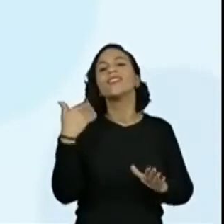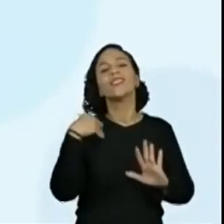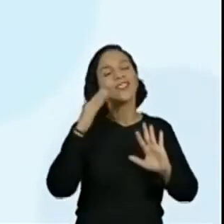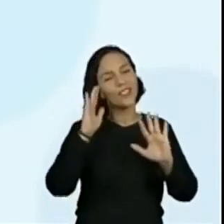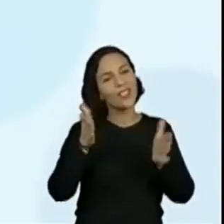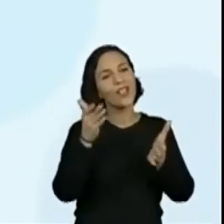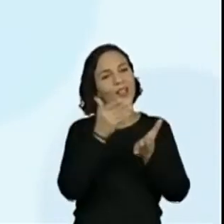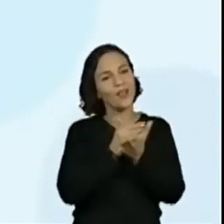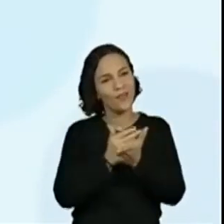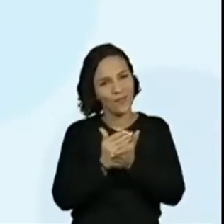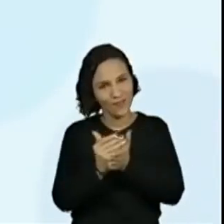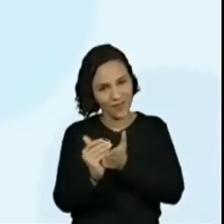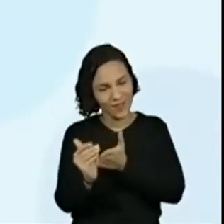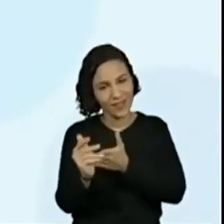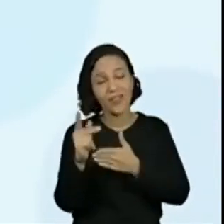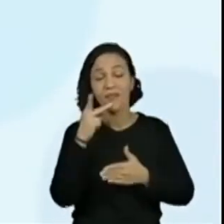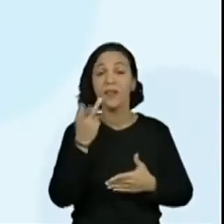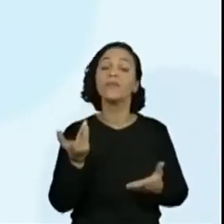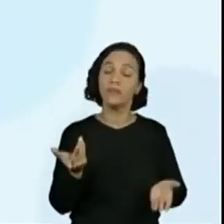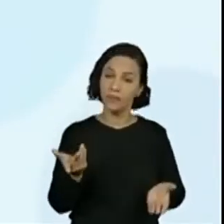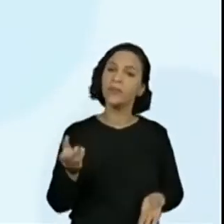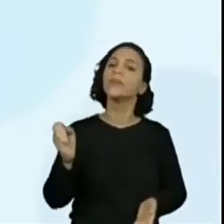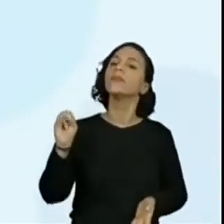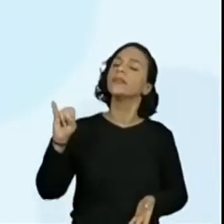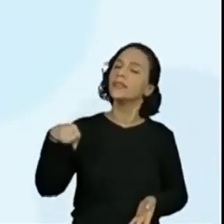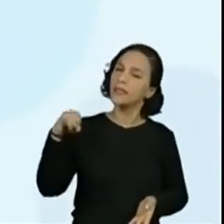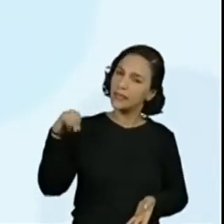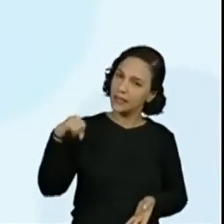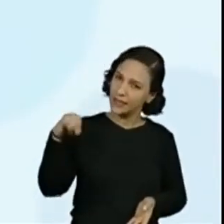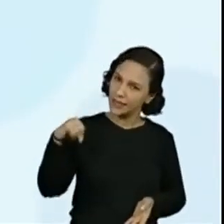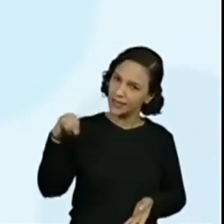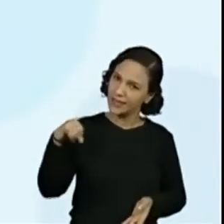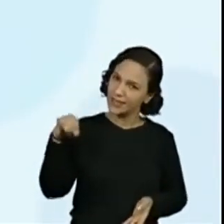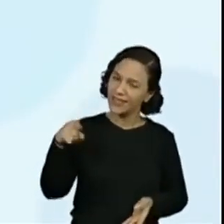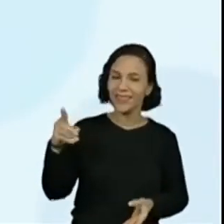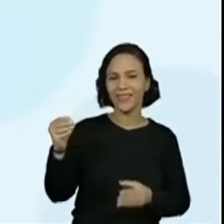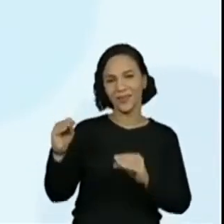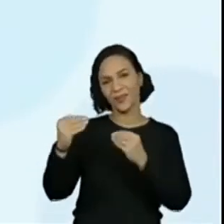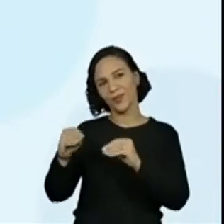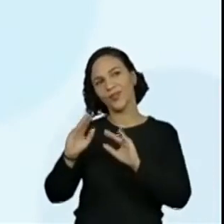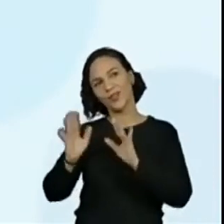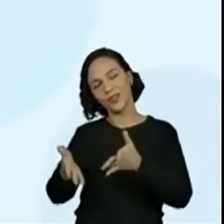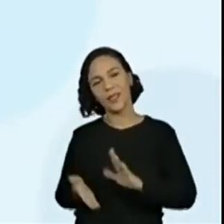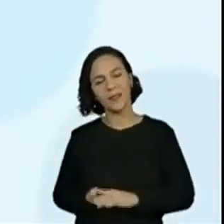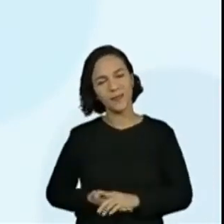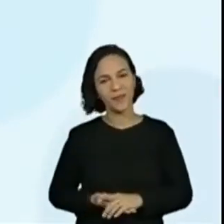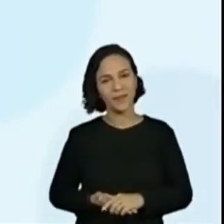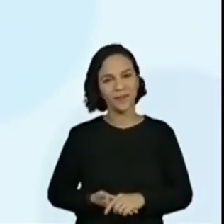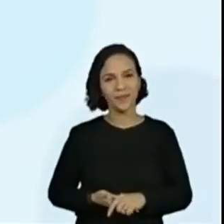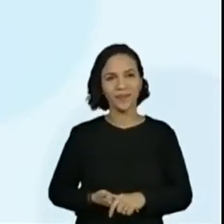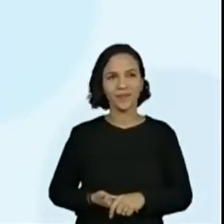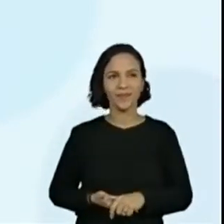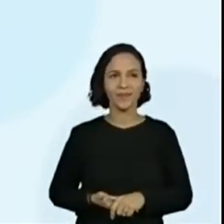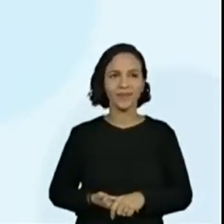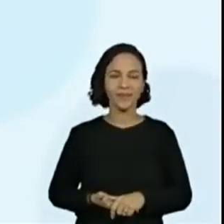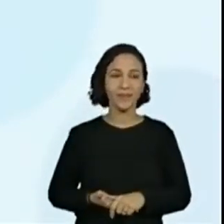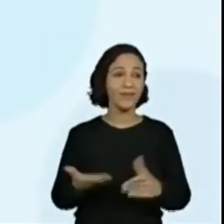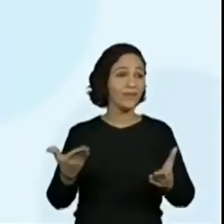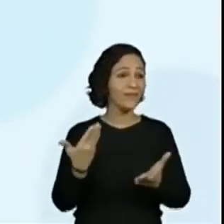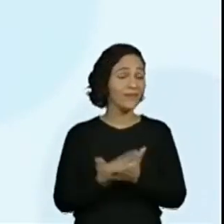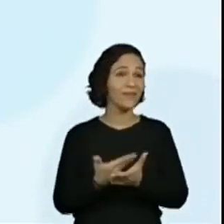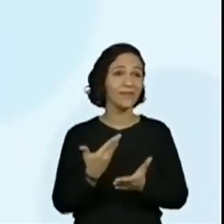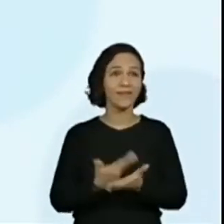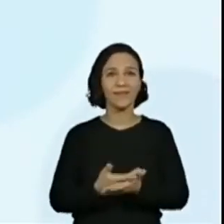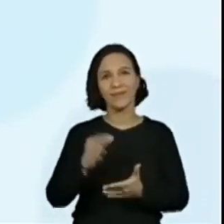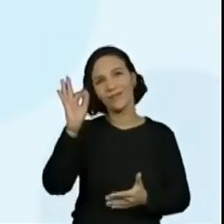aqui, então a gente pode dizer que sim, sim. Eles já colocaram lá pra gente. Sim. E a aula passa muito